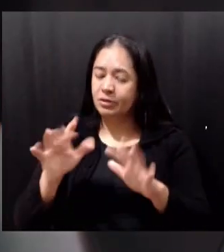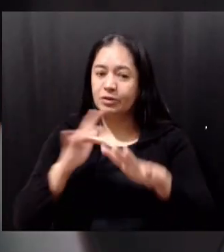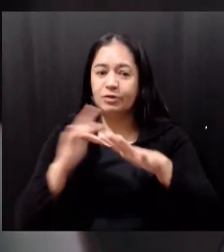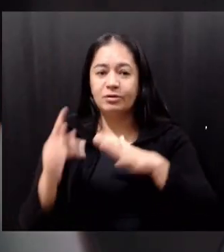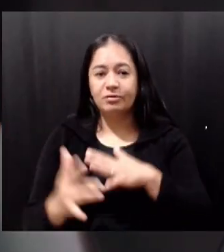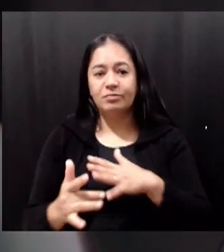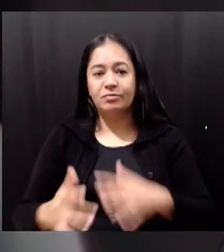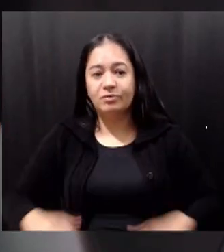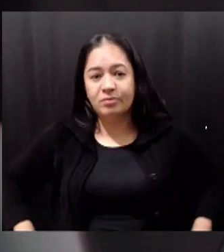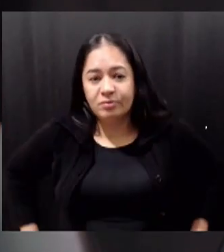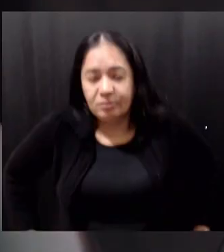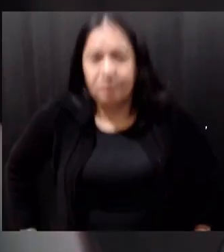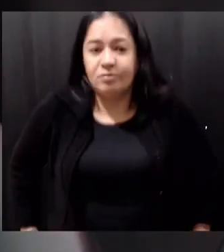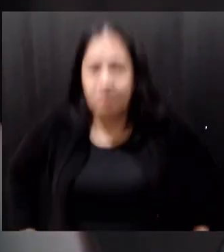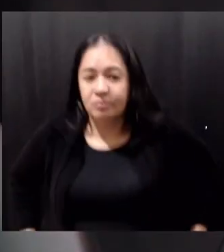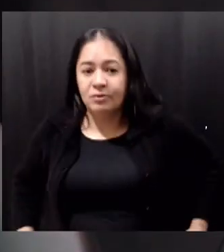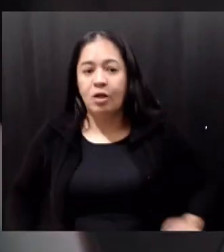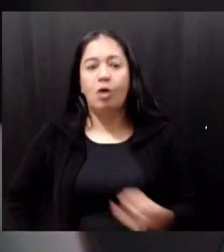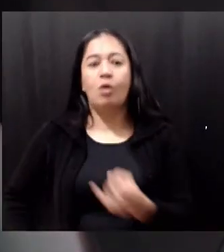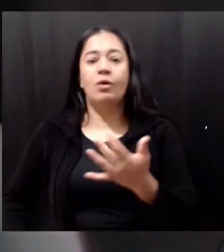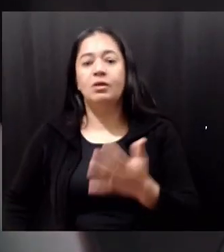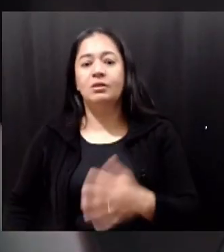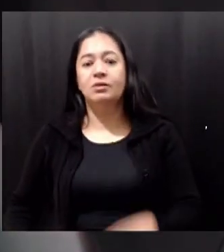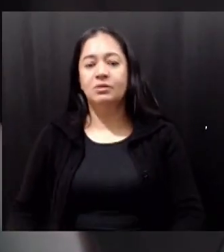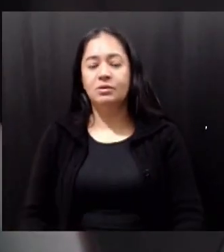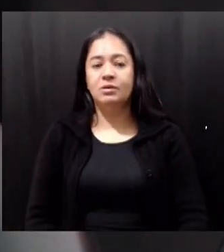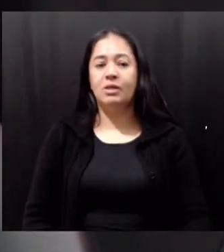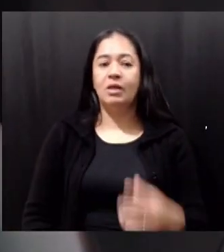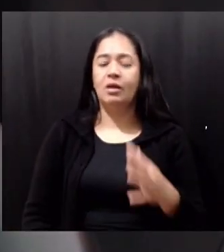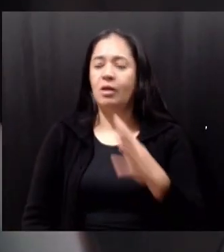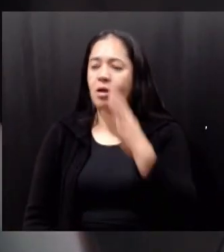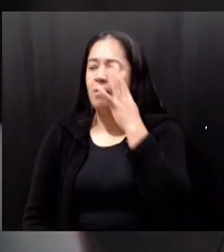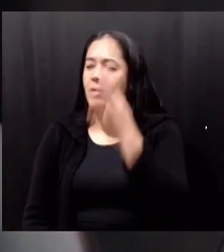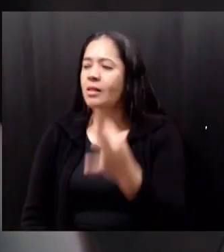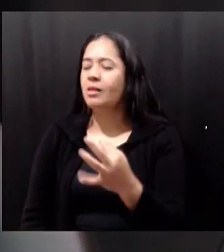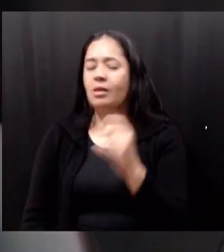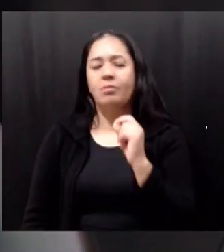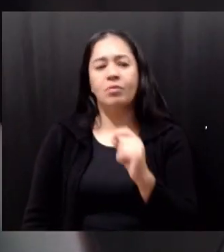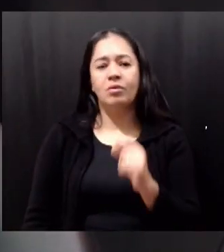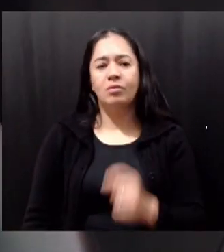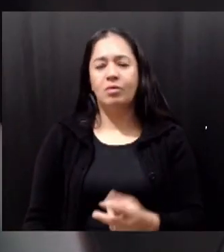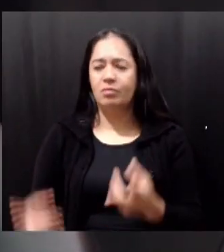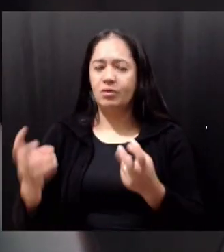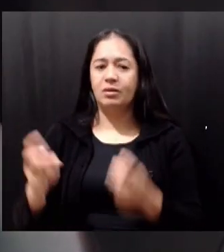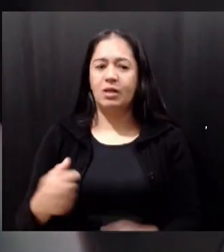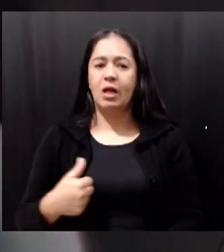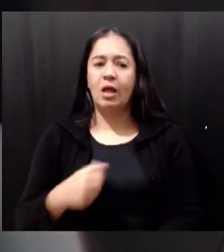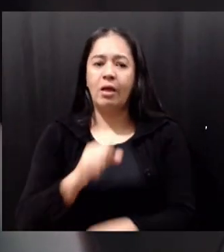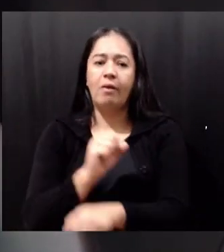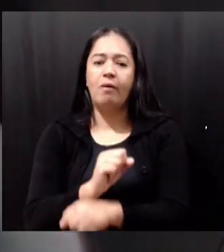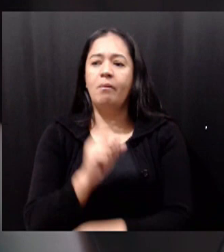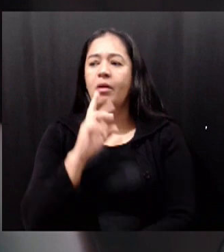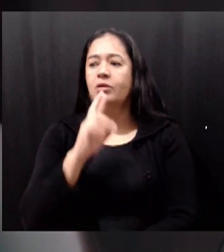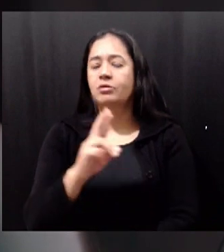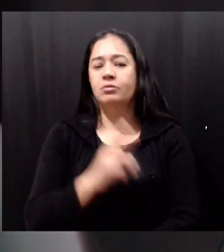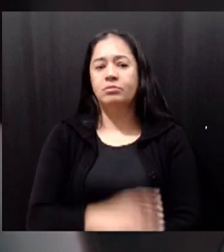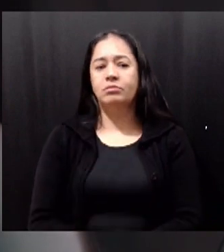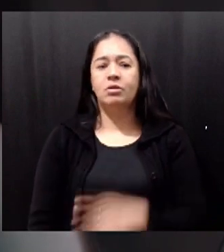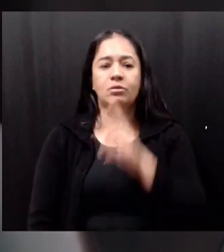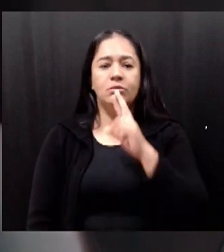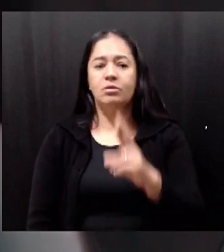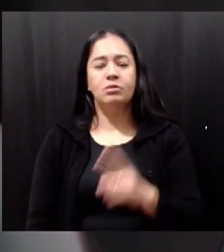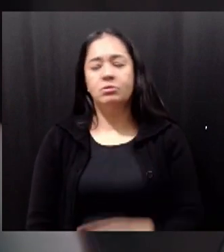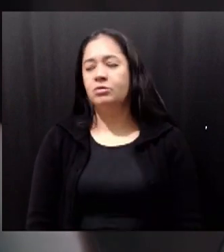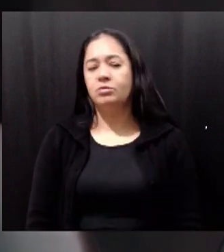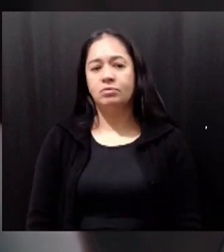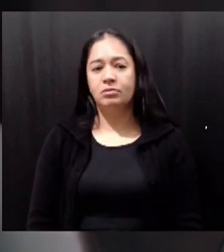Sim. Quantas vezes eu escuto no meu consultório, né, que é como, eu parei de responder. Eu não respondi mais. Se a gente for